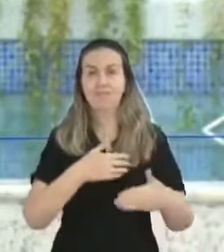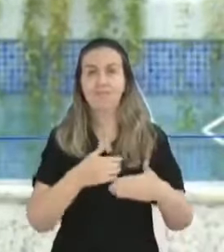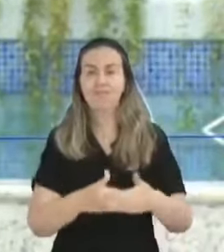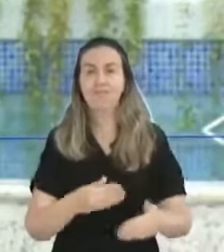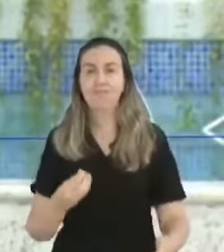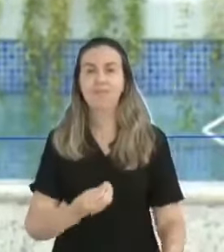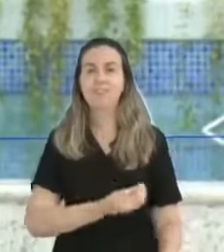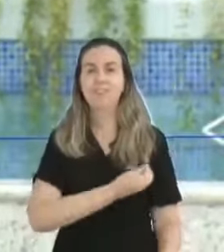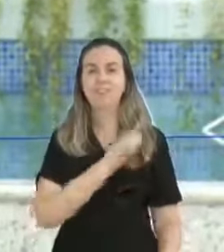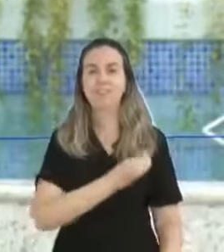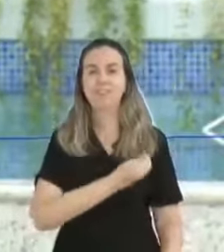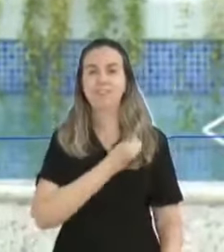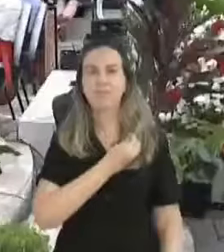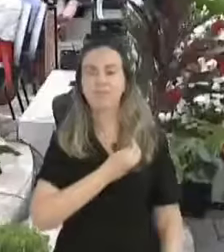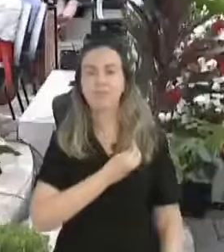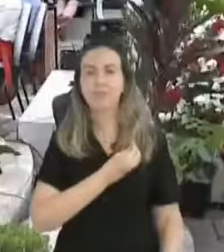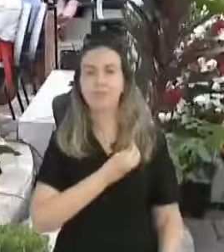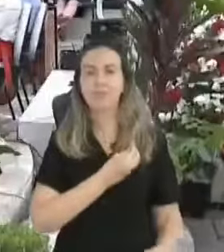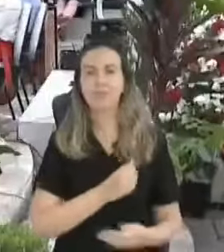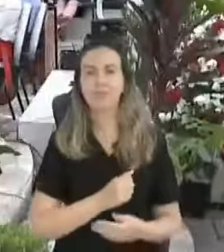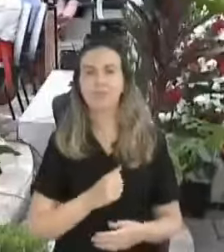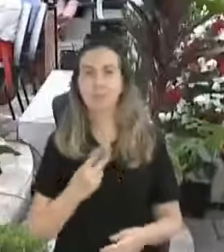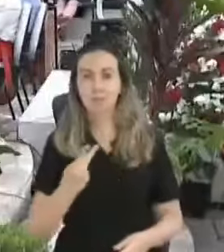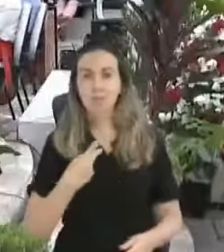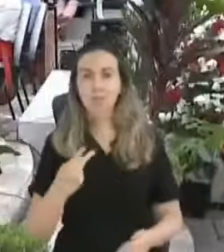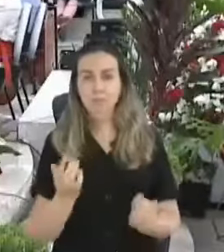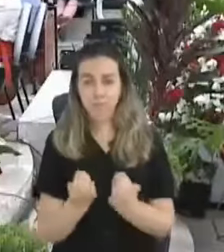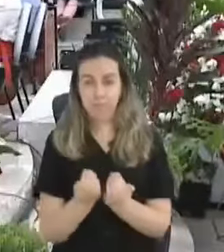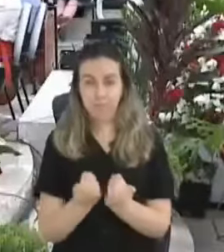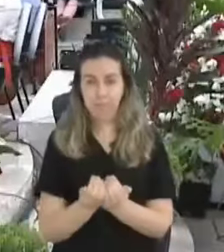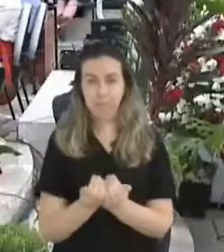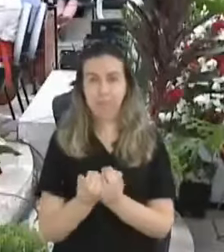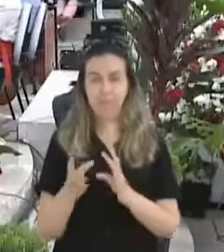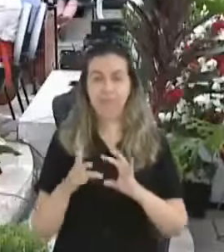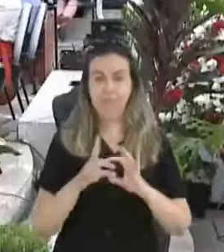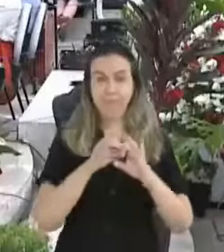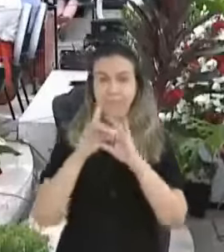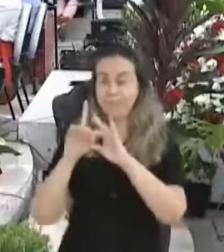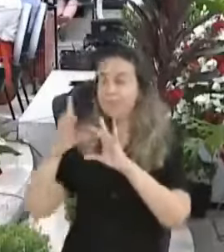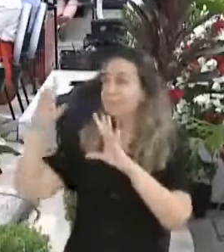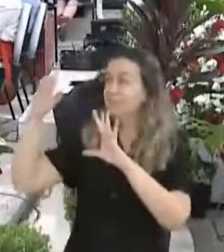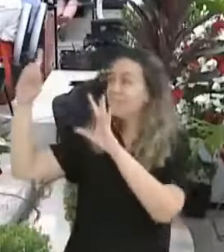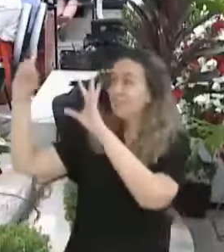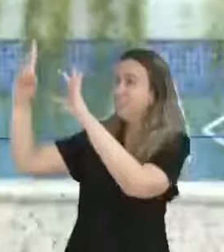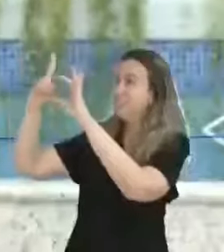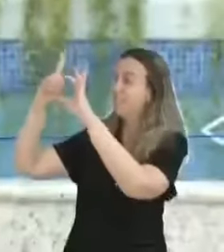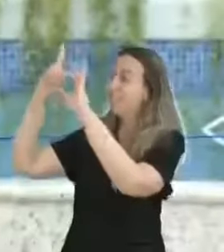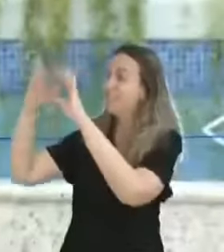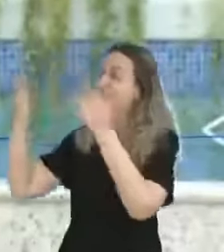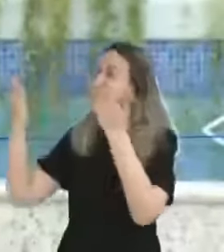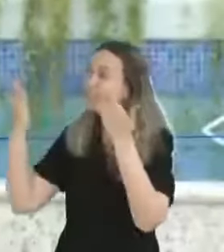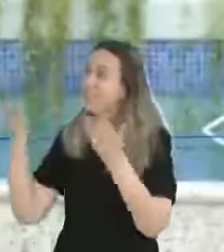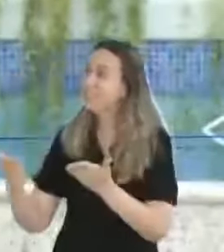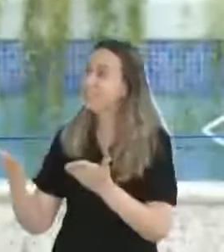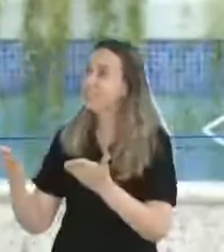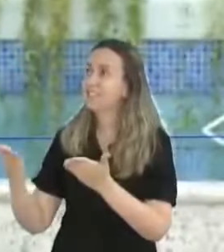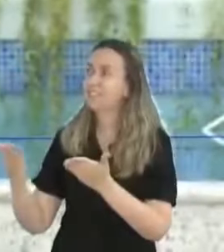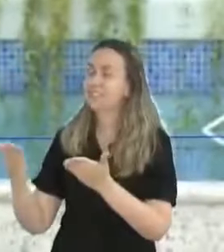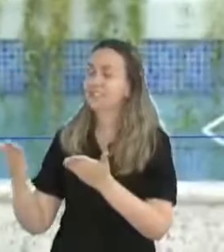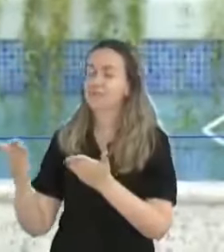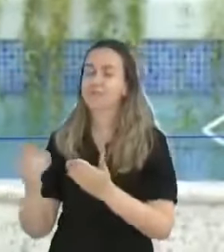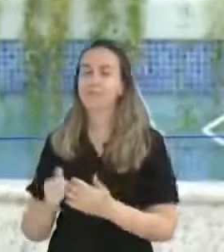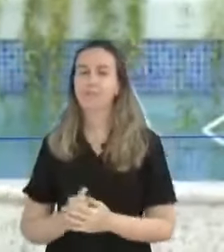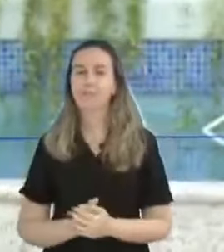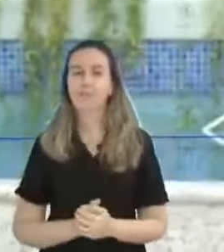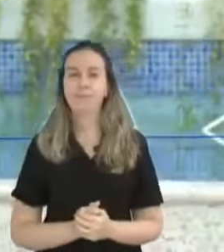Bíblia é sempre para o povo de Deus. A Bíblia diz, queridos e amados irmãos, lá em